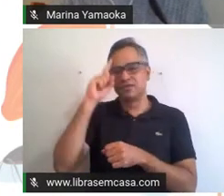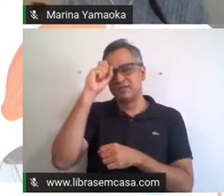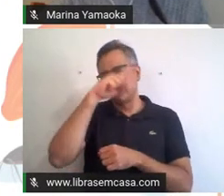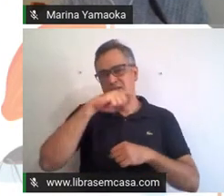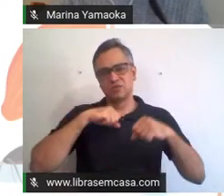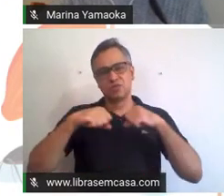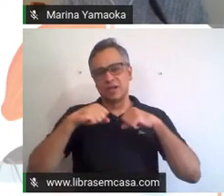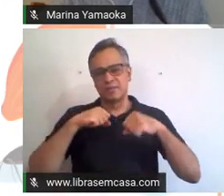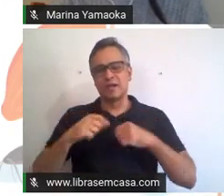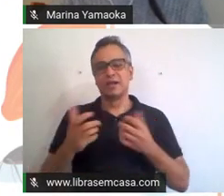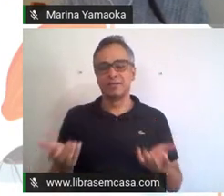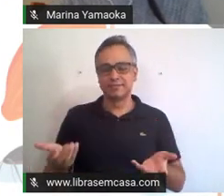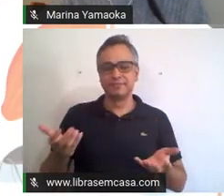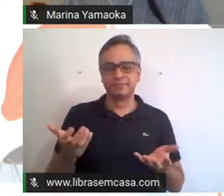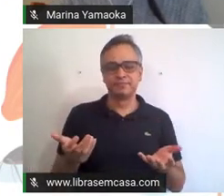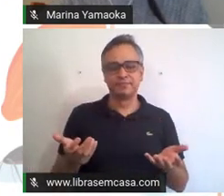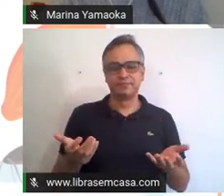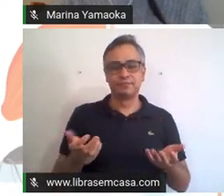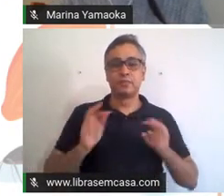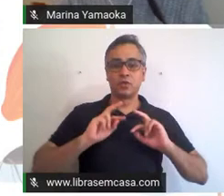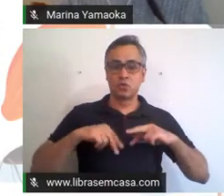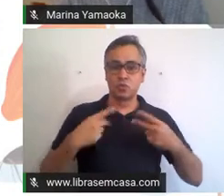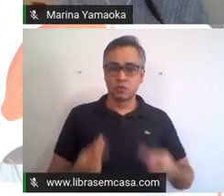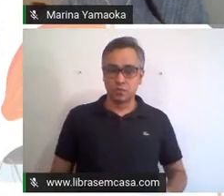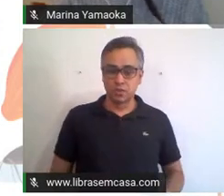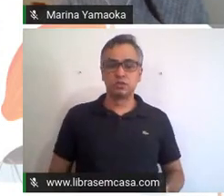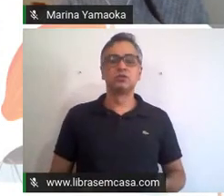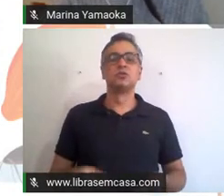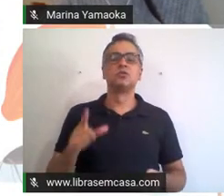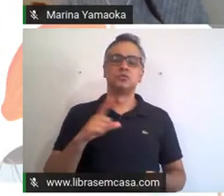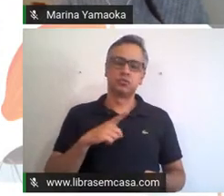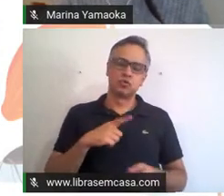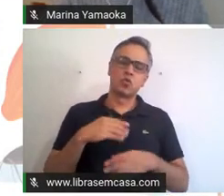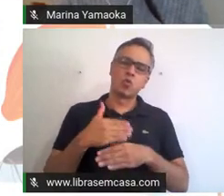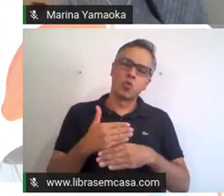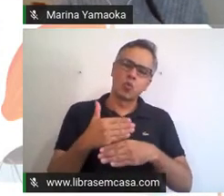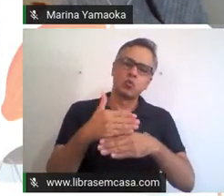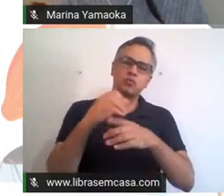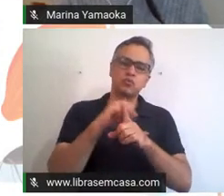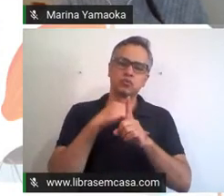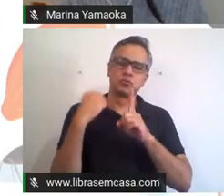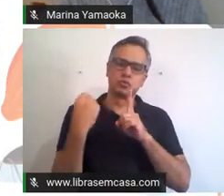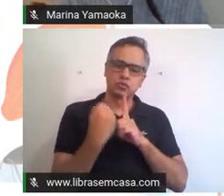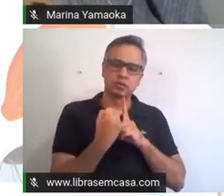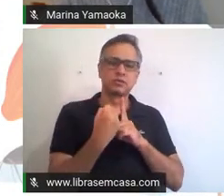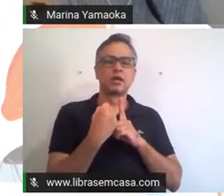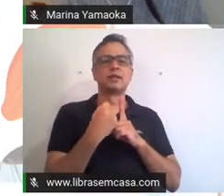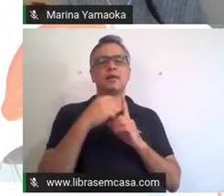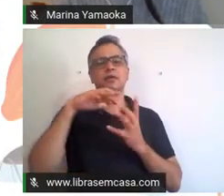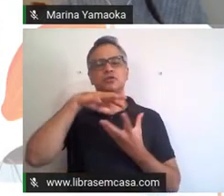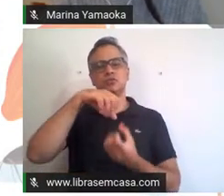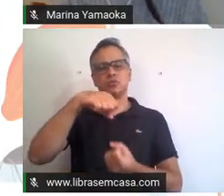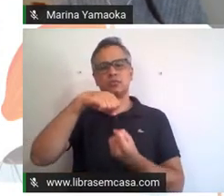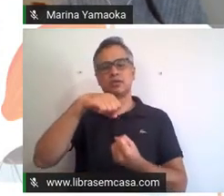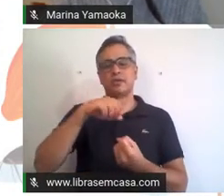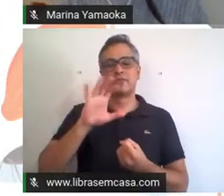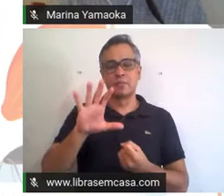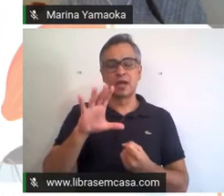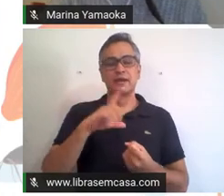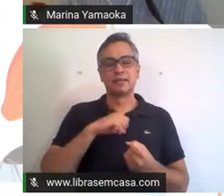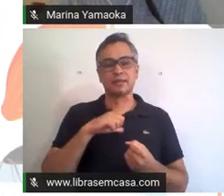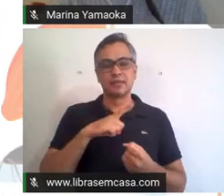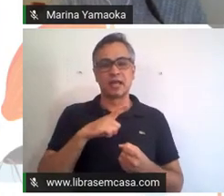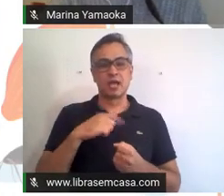está num limiar da construção de uma sociedade que seja sustentável, mas obviamente as forças econômicas que